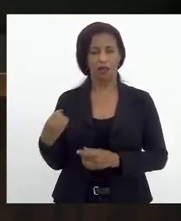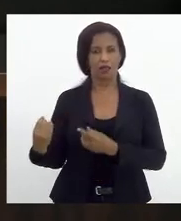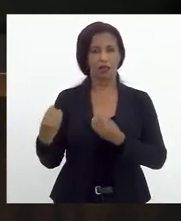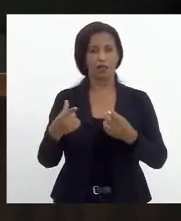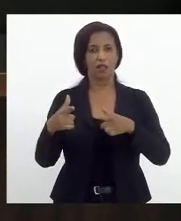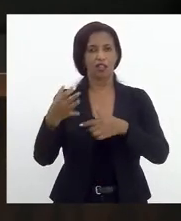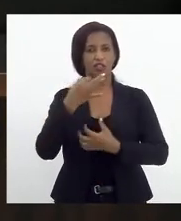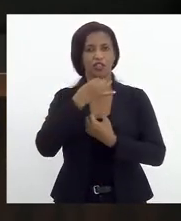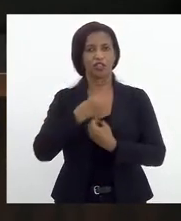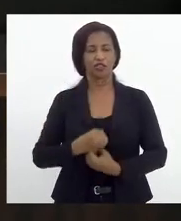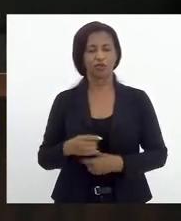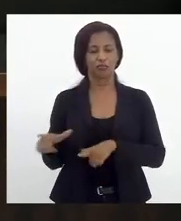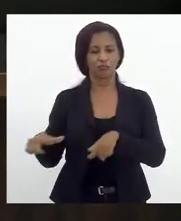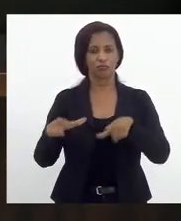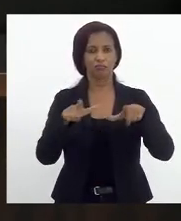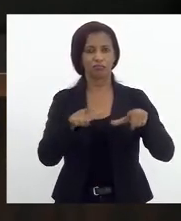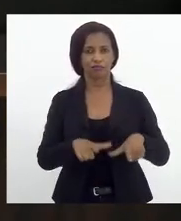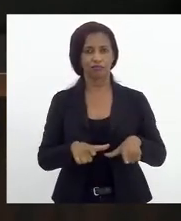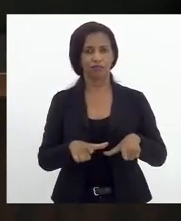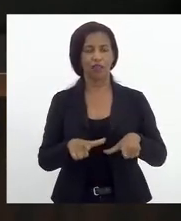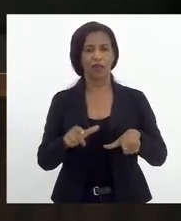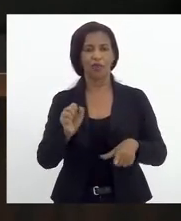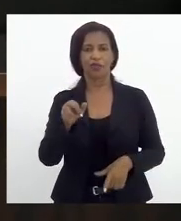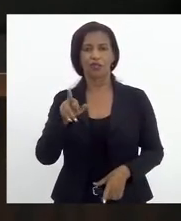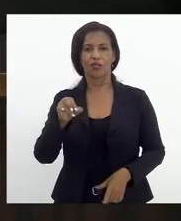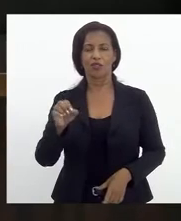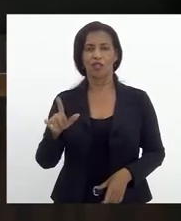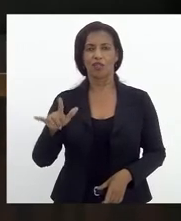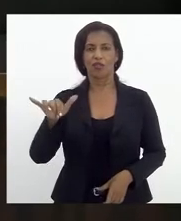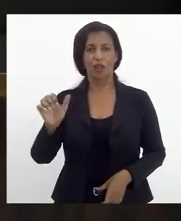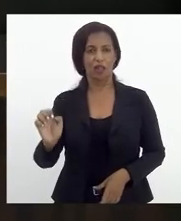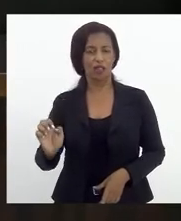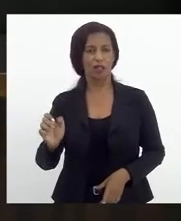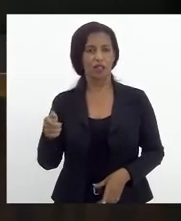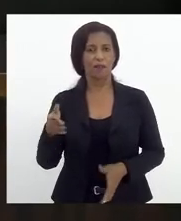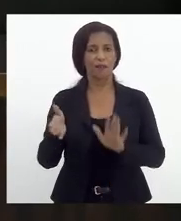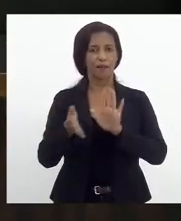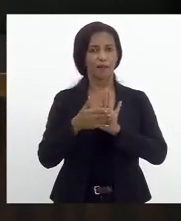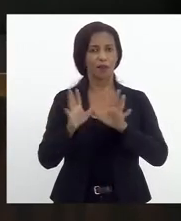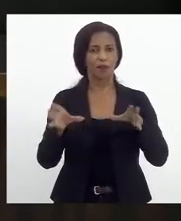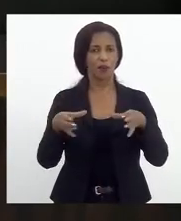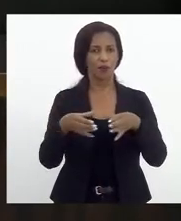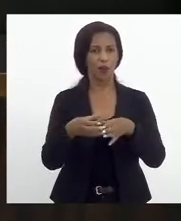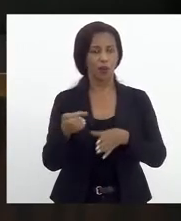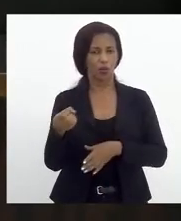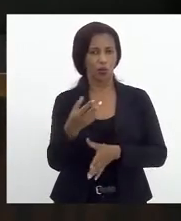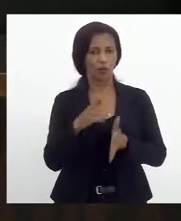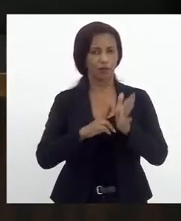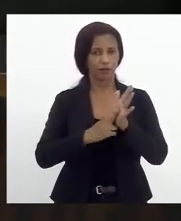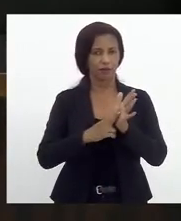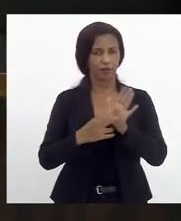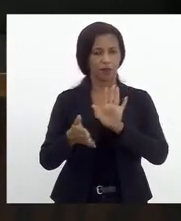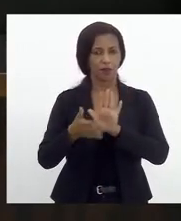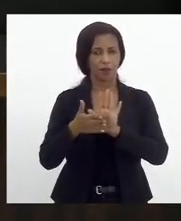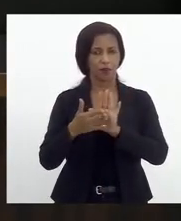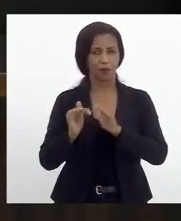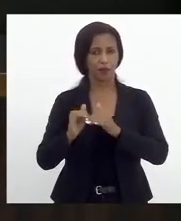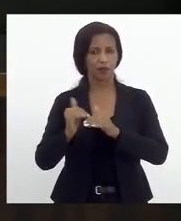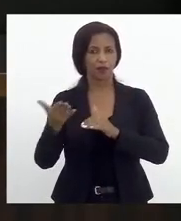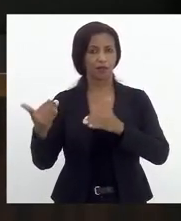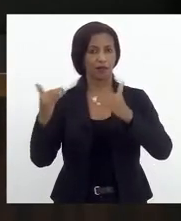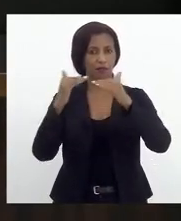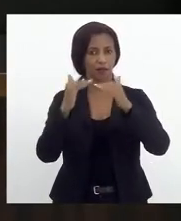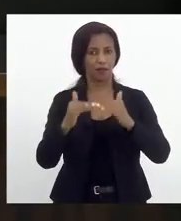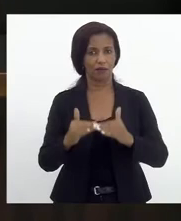cidadão benemérito do Estado do Rio de Janeiro ao senhor Sérgio Leite de Andrade. Parecer da Comissão de Normas Internas e Proposições Externas é